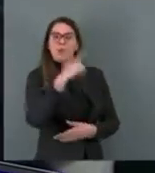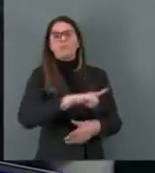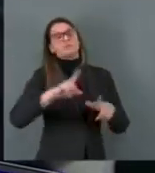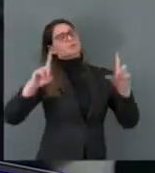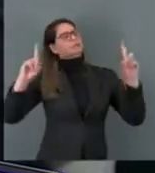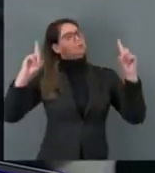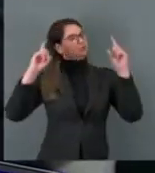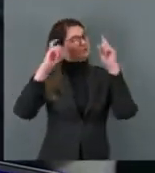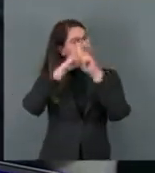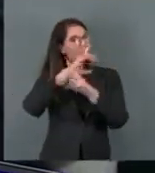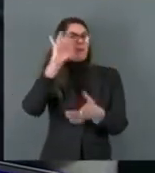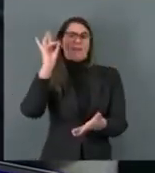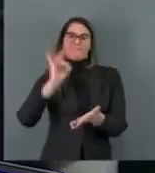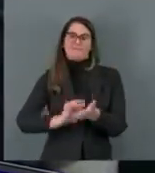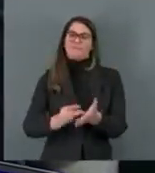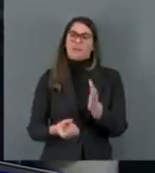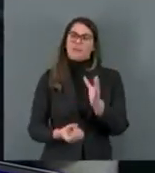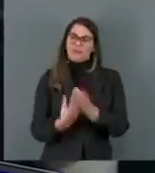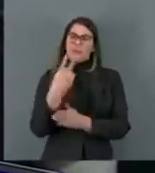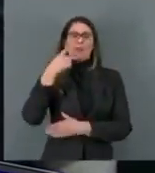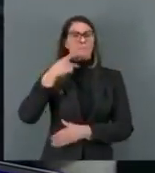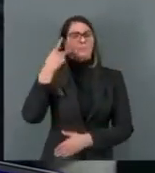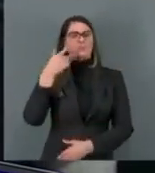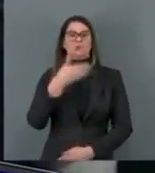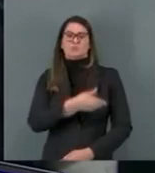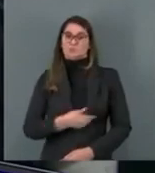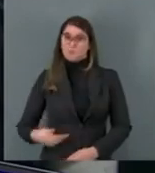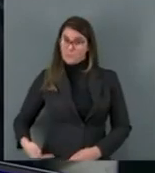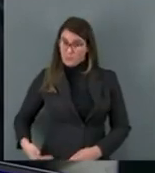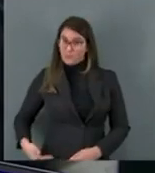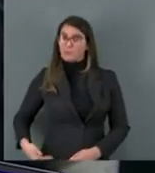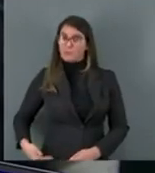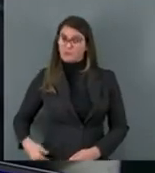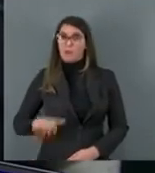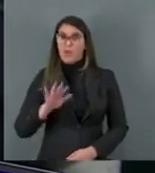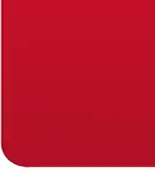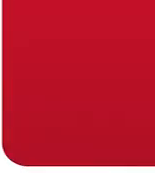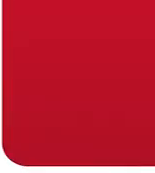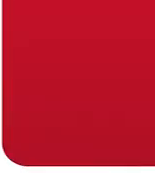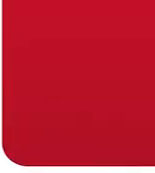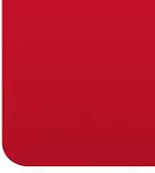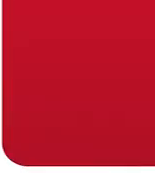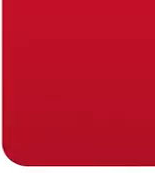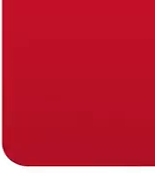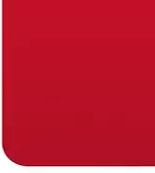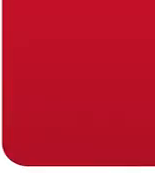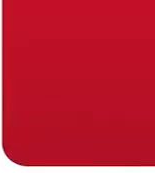difícil efetivamente implementar as políticas públicas ali estabelecidas.